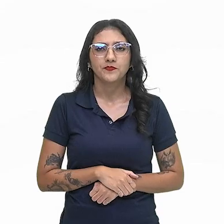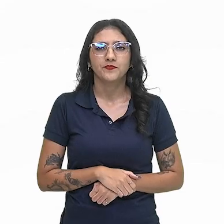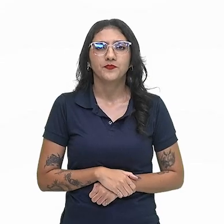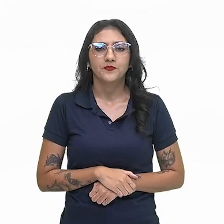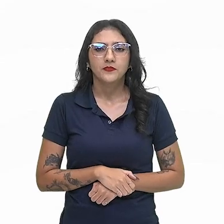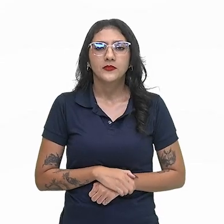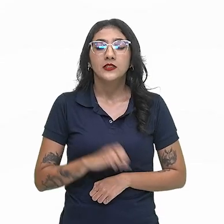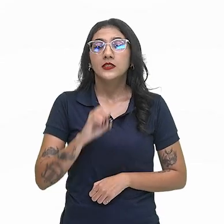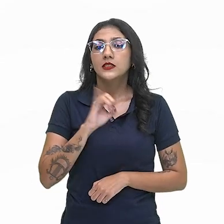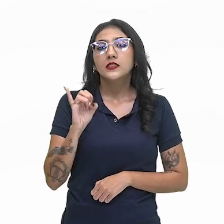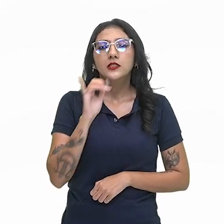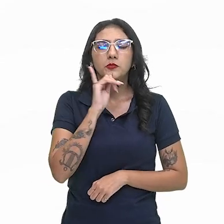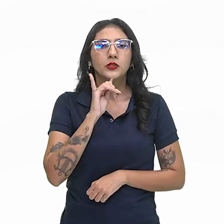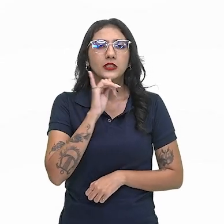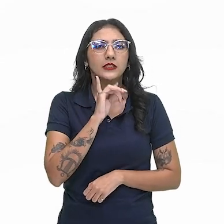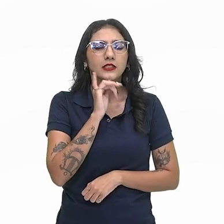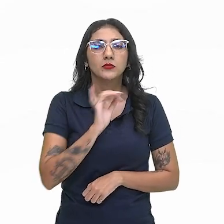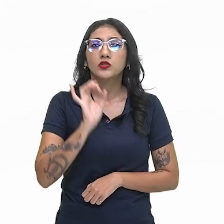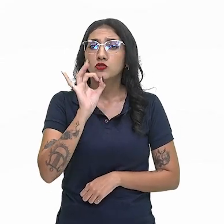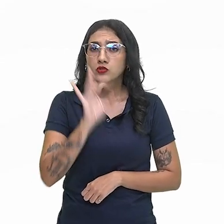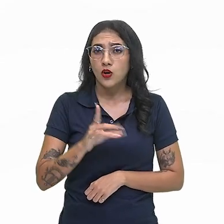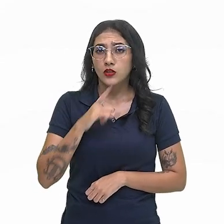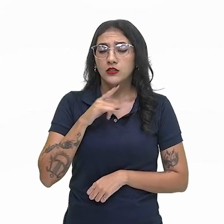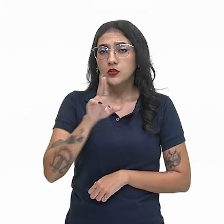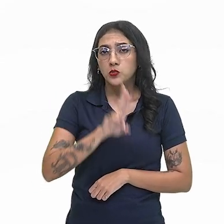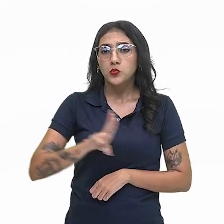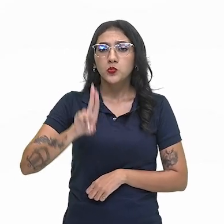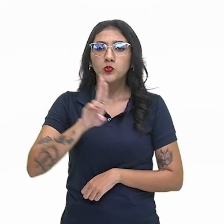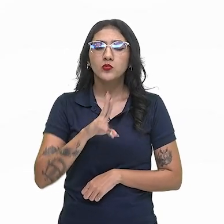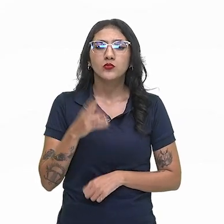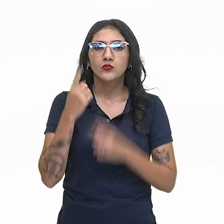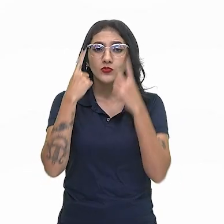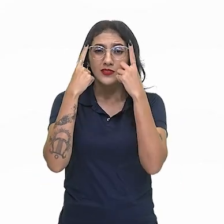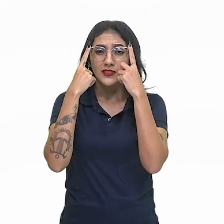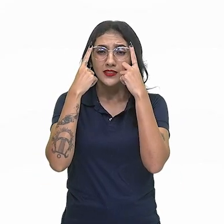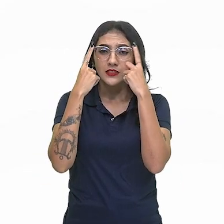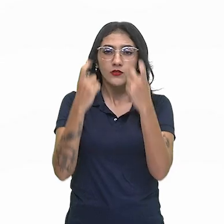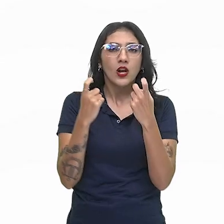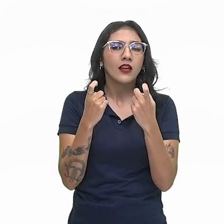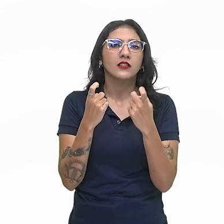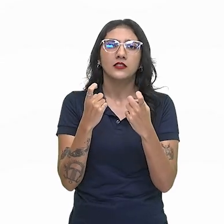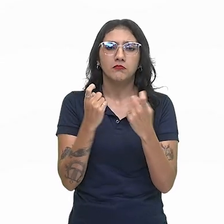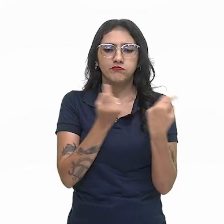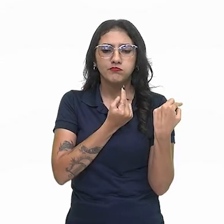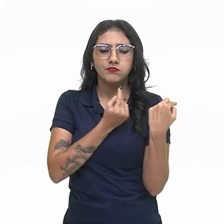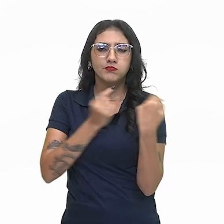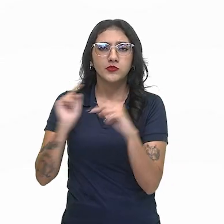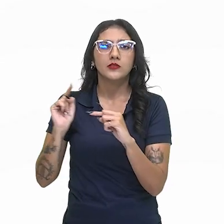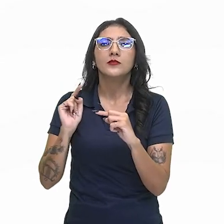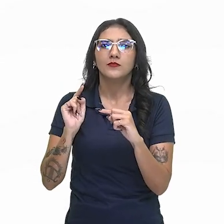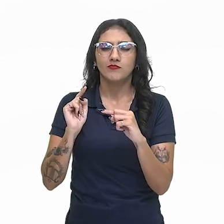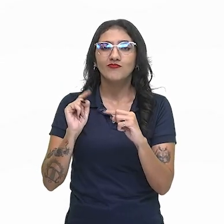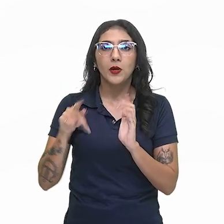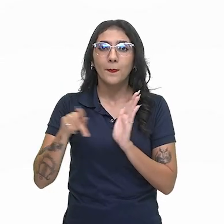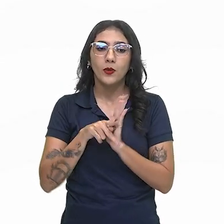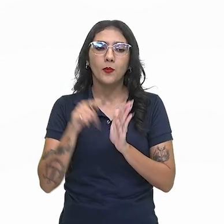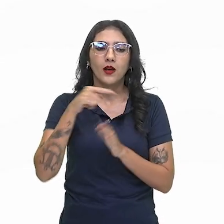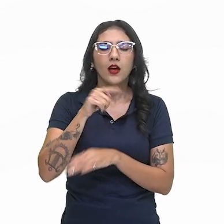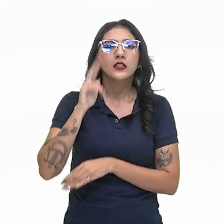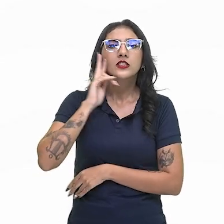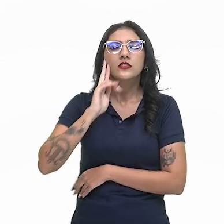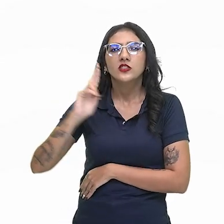pressupõe apenas o uso da força, né? O uso da força, da vontade, né?